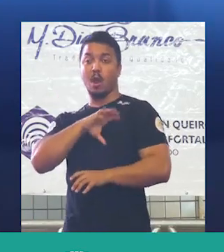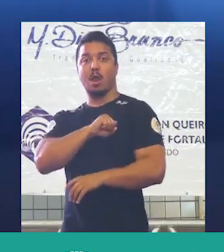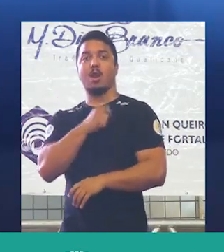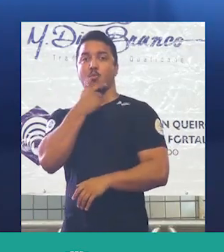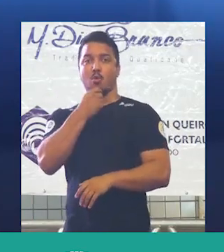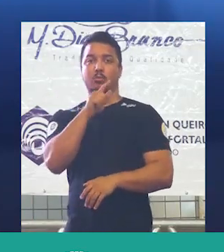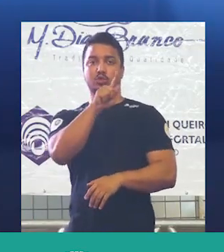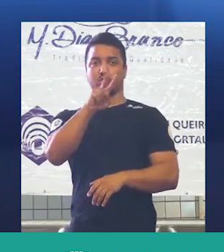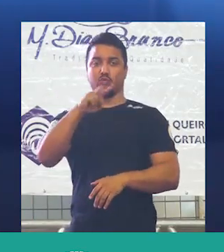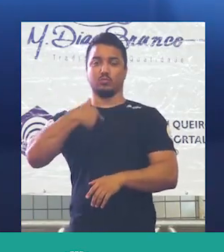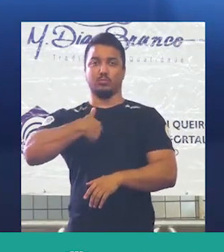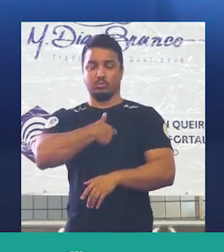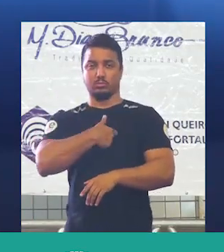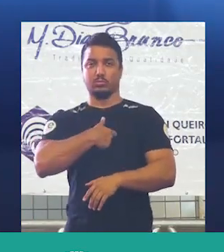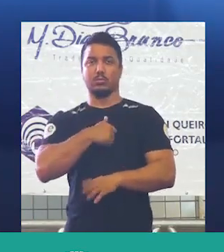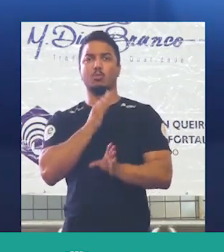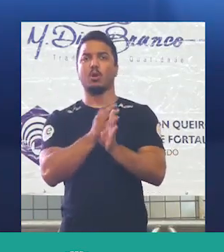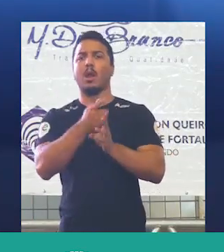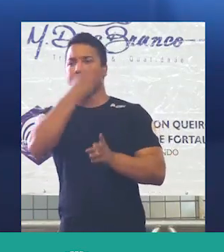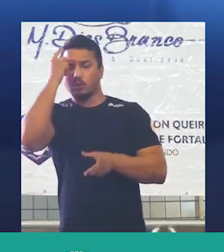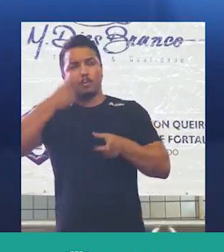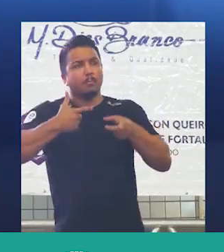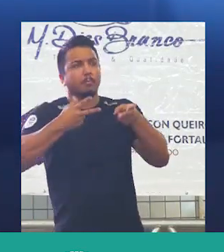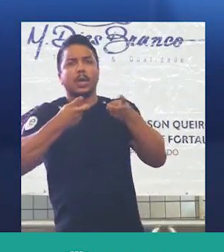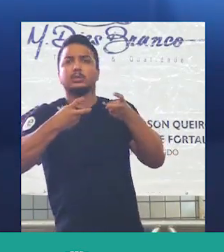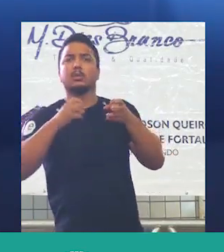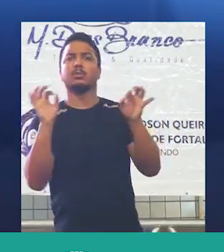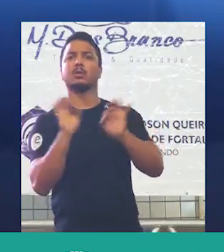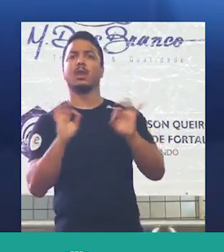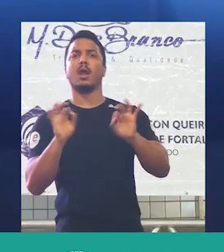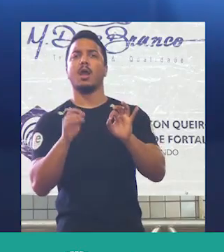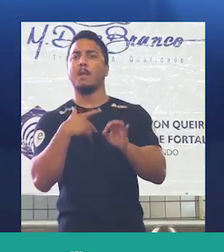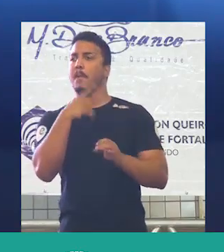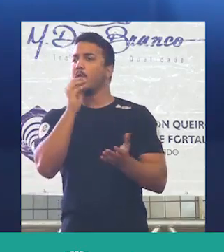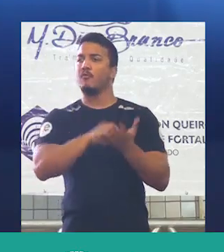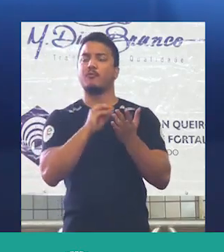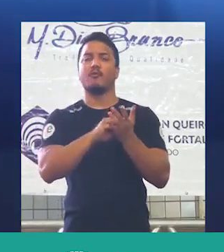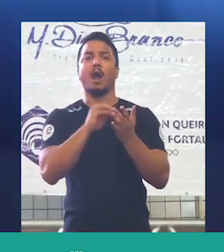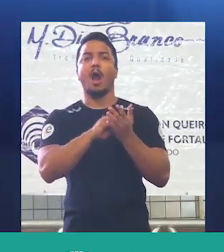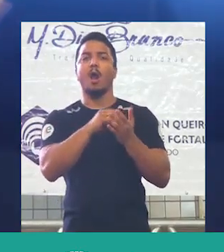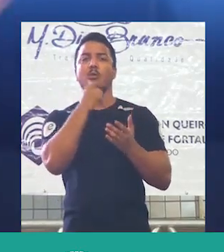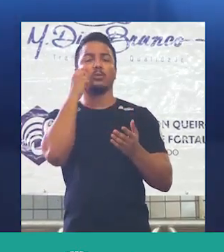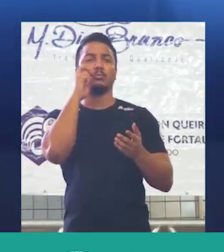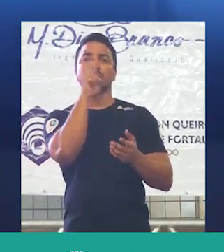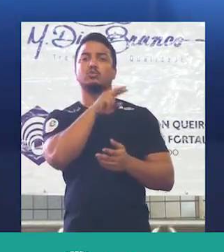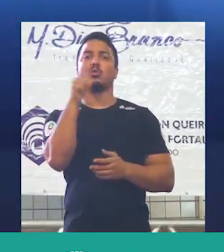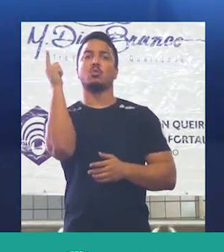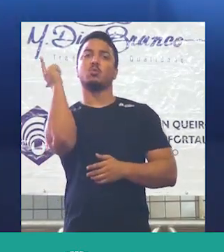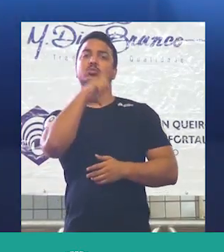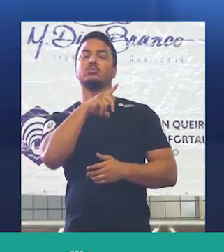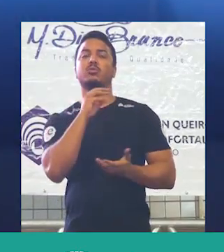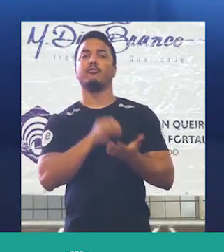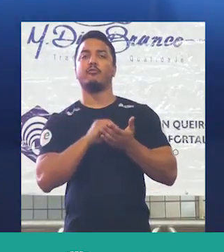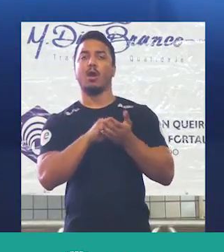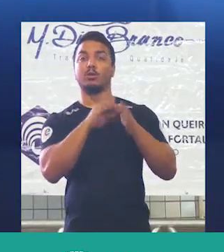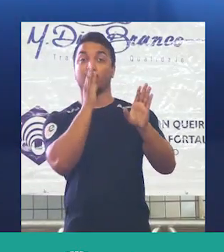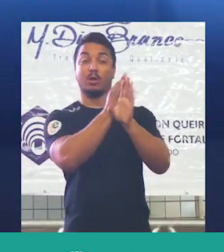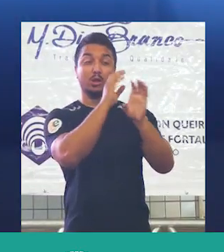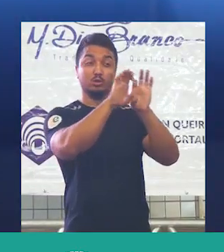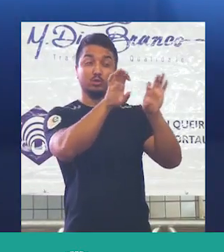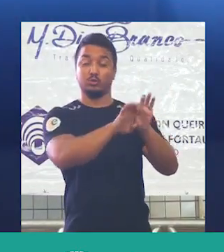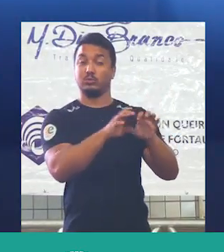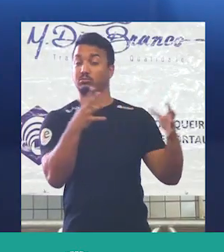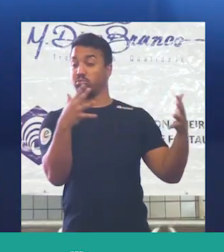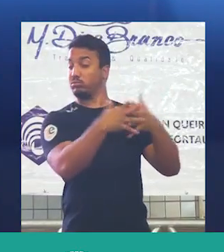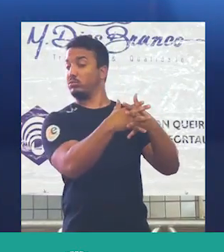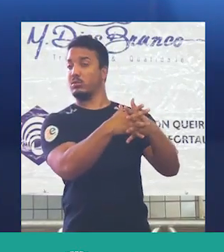porque é lógico, eles não percebiam, eles não viam essa estrutura complexa. O trabalhador